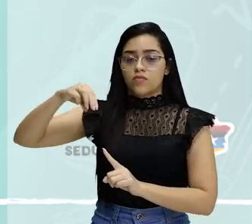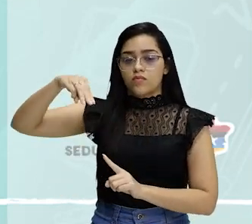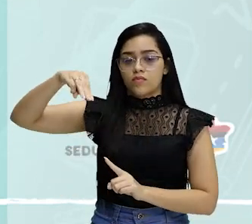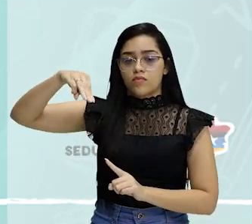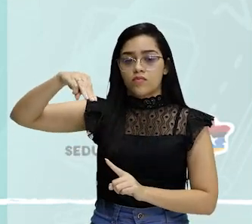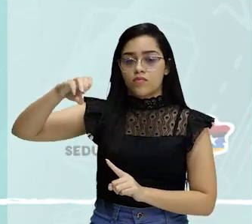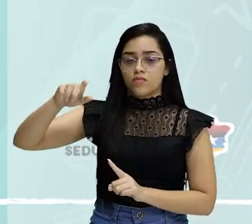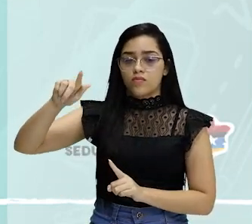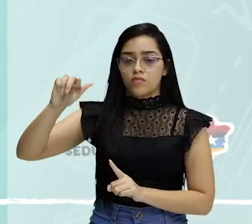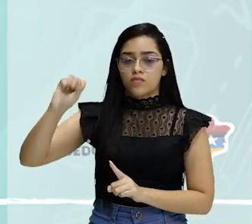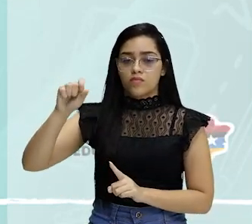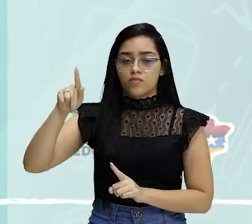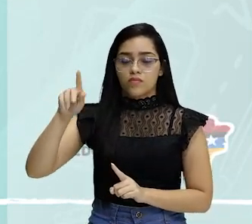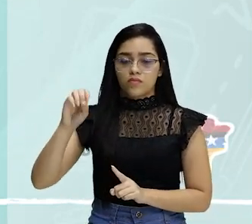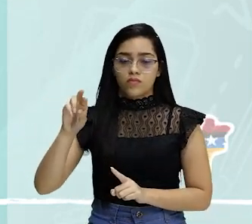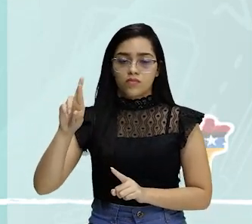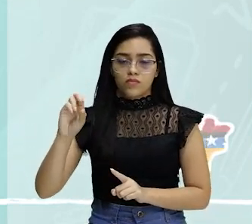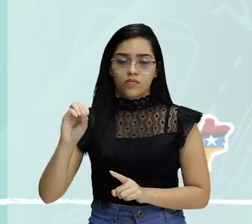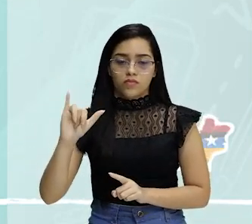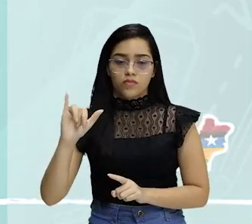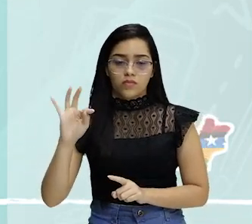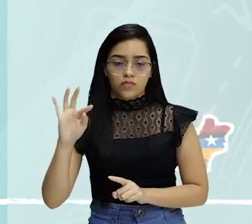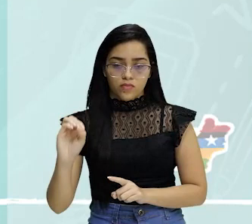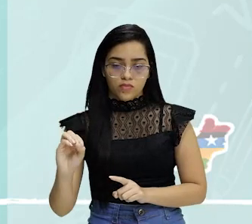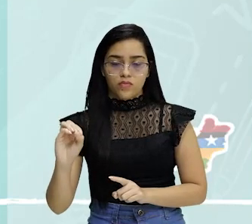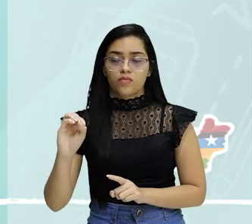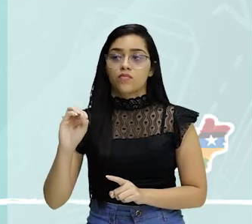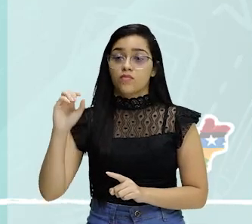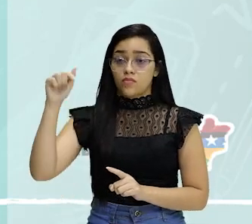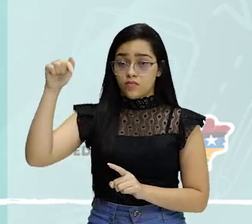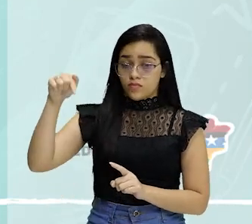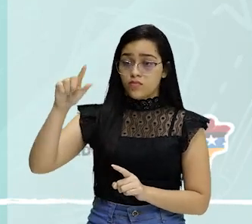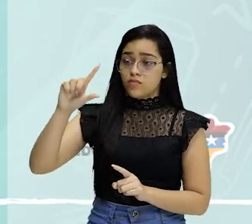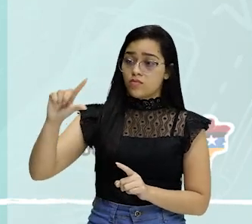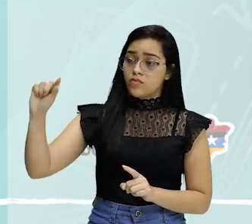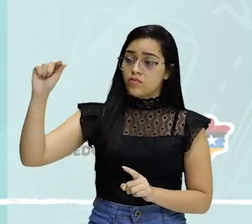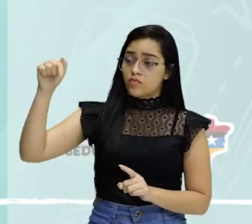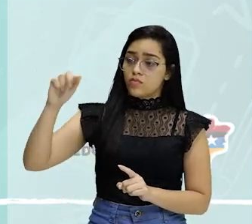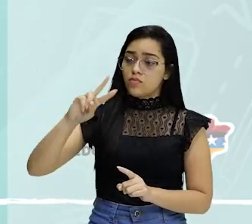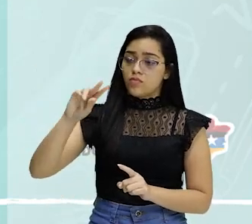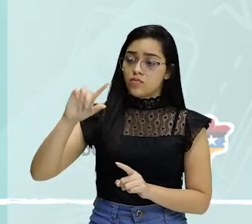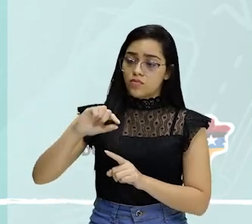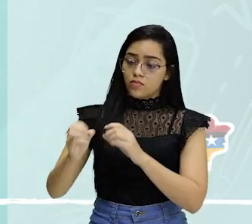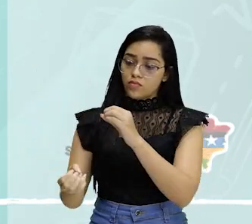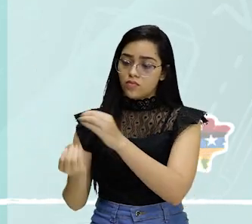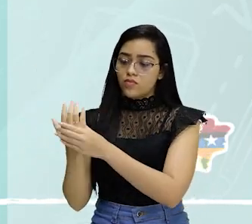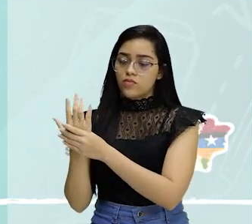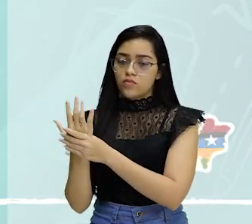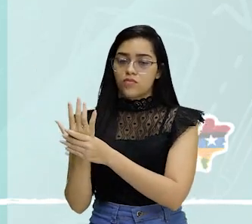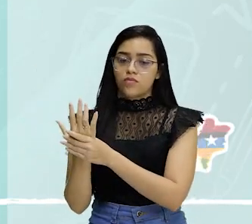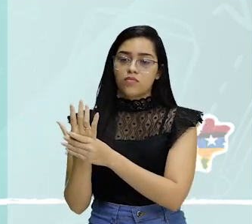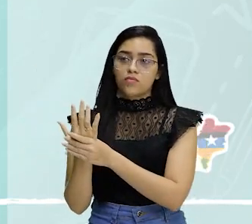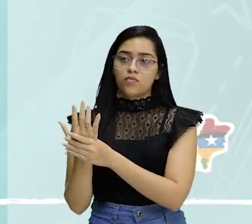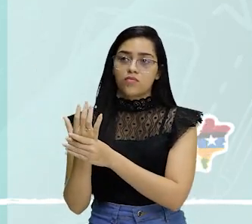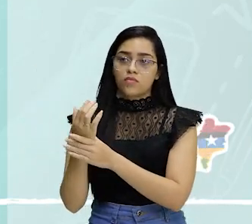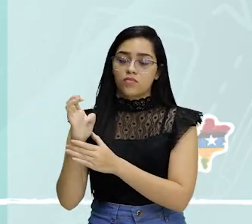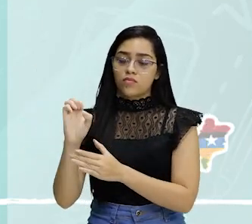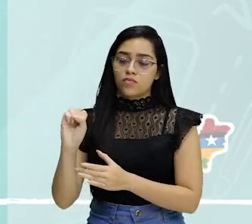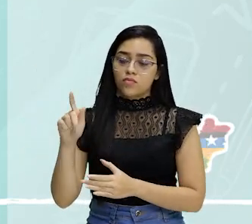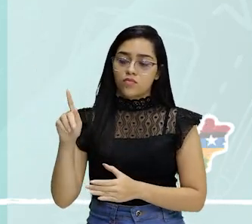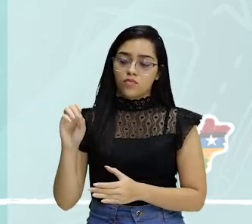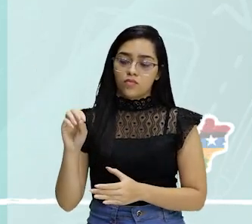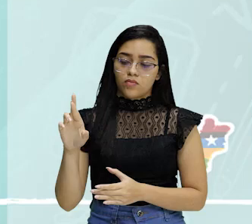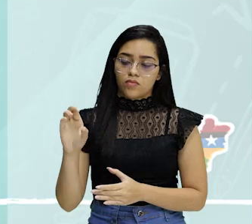chamada megasporócito. É este megasporócito que vai dar origem aos